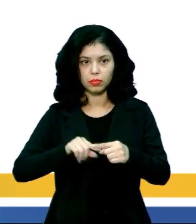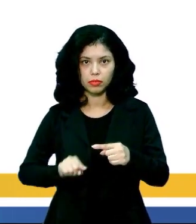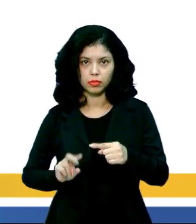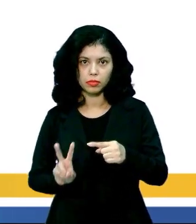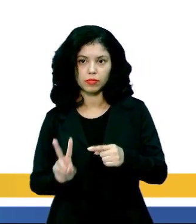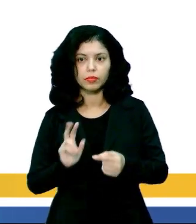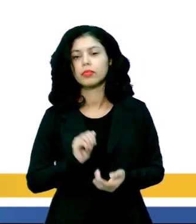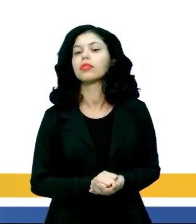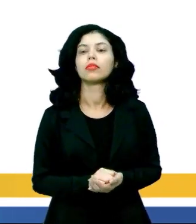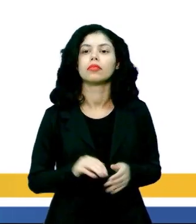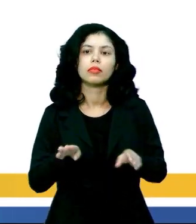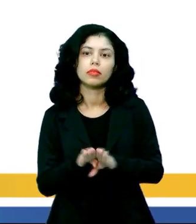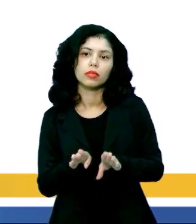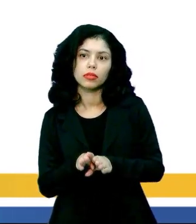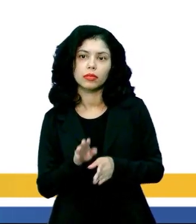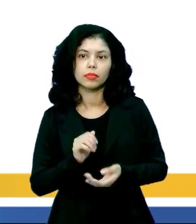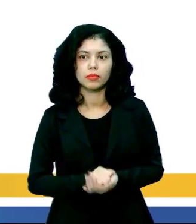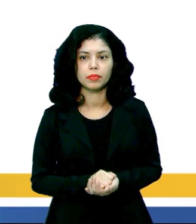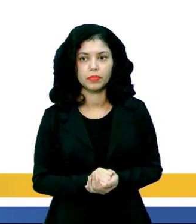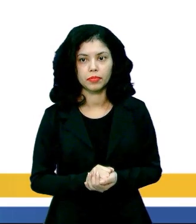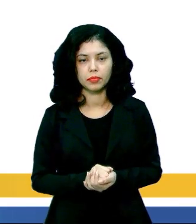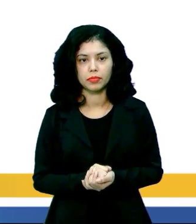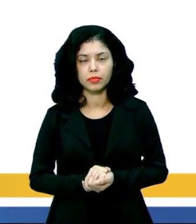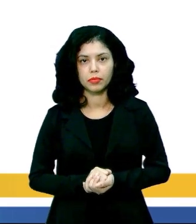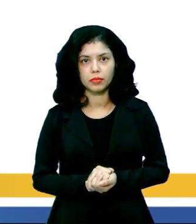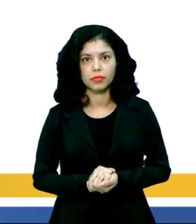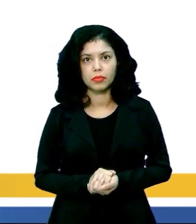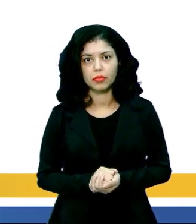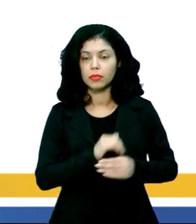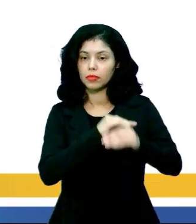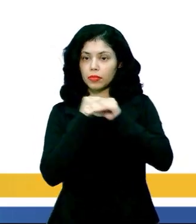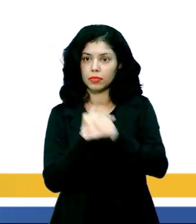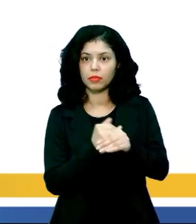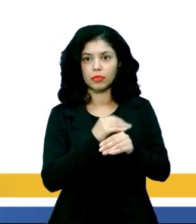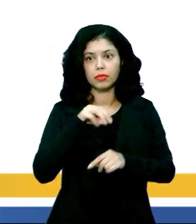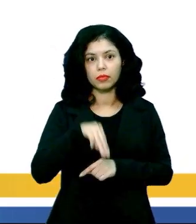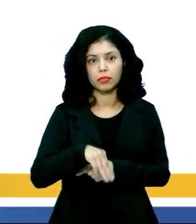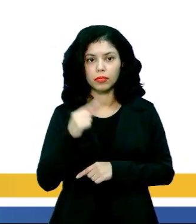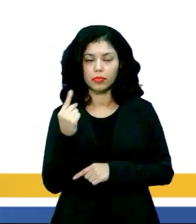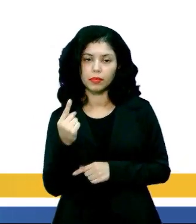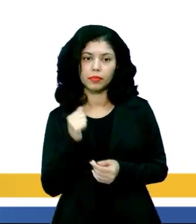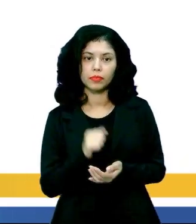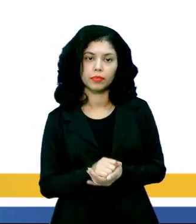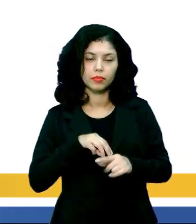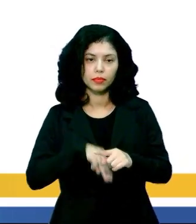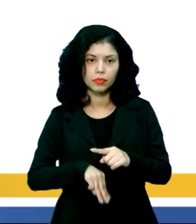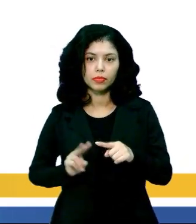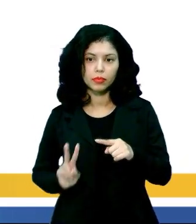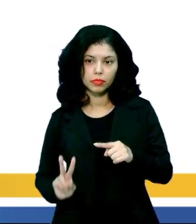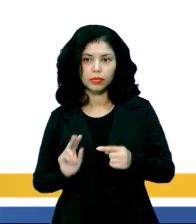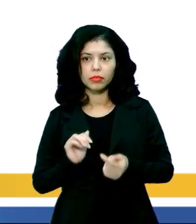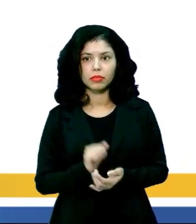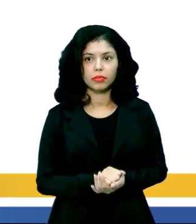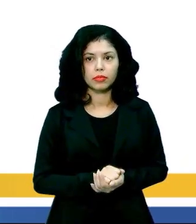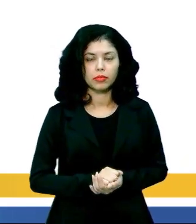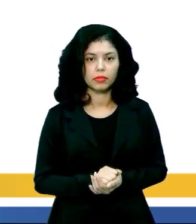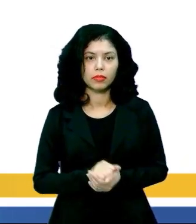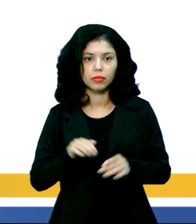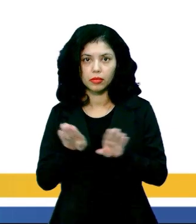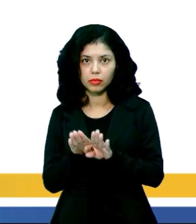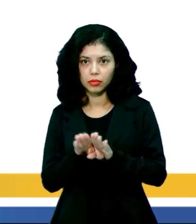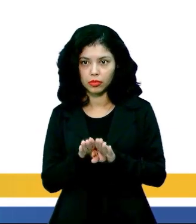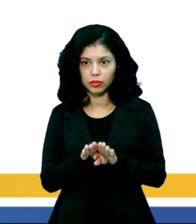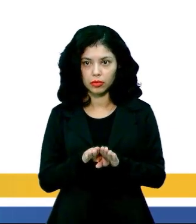M pernalonga, que é o M de molaridade, igual ao M1, que é a massa em gramas, sobre o Mzão, que é a